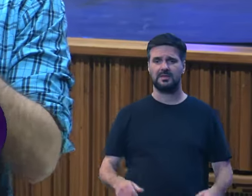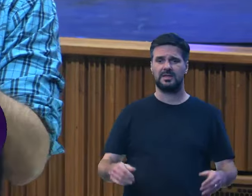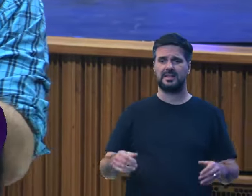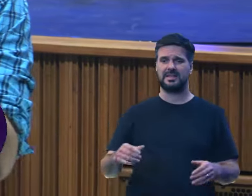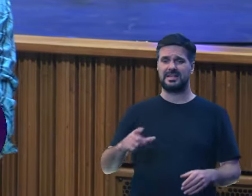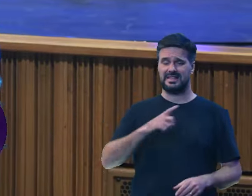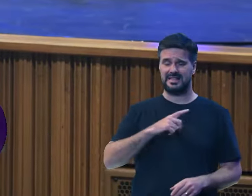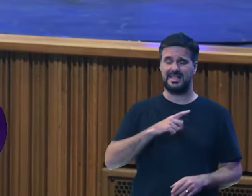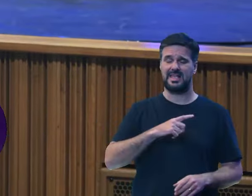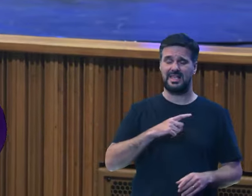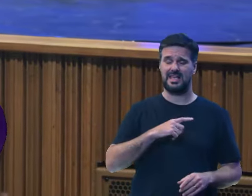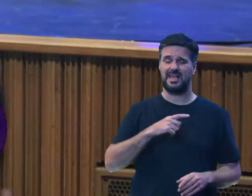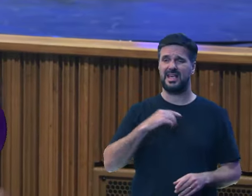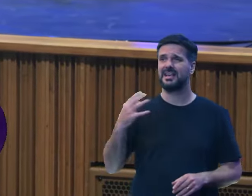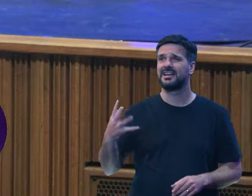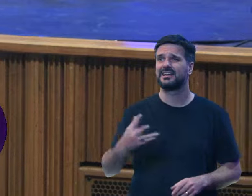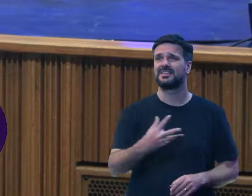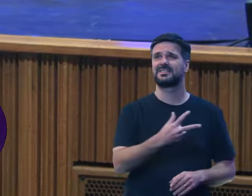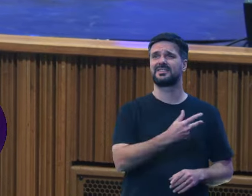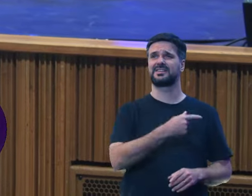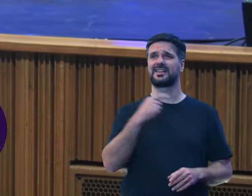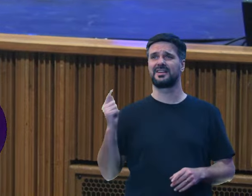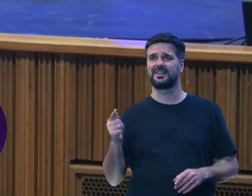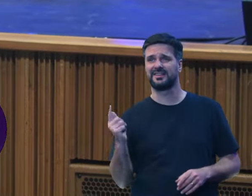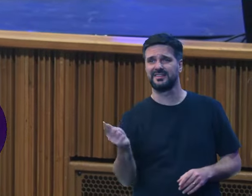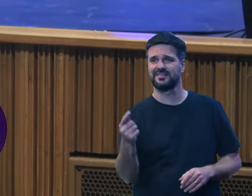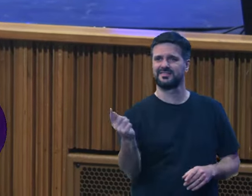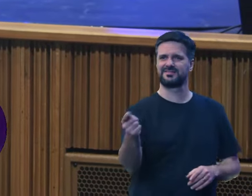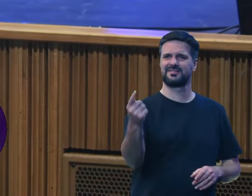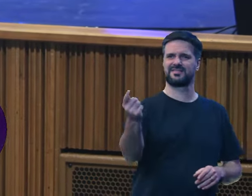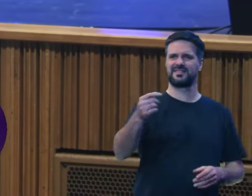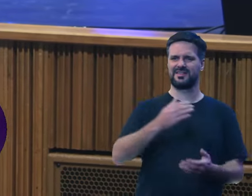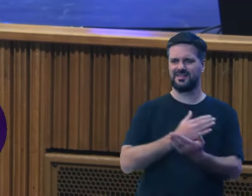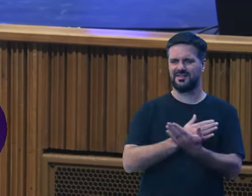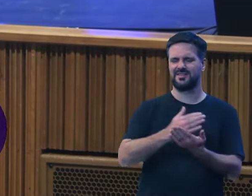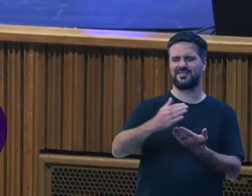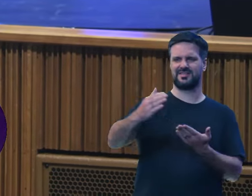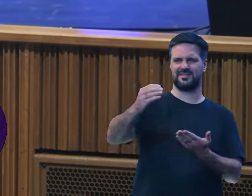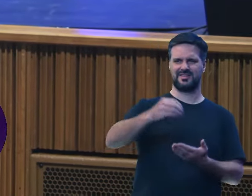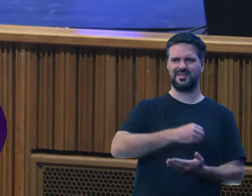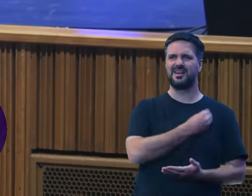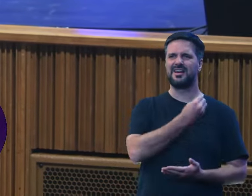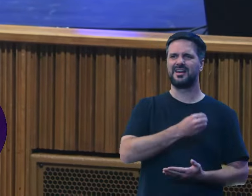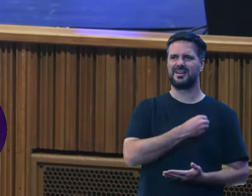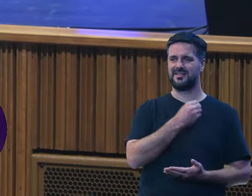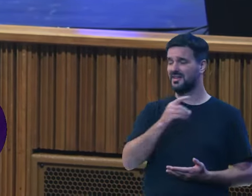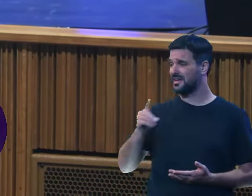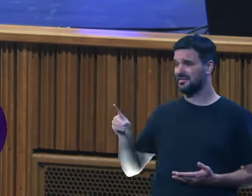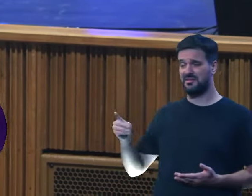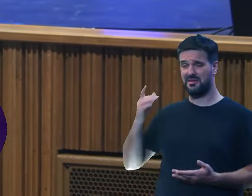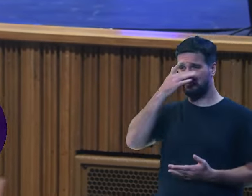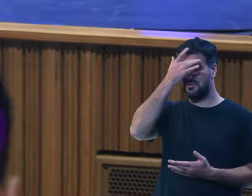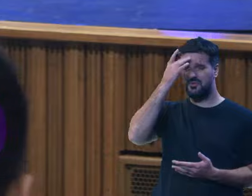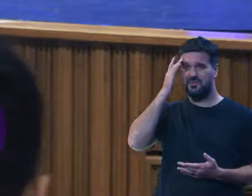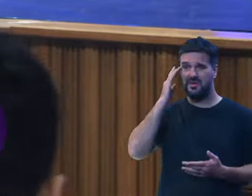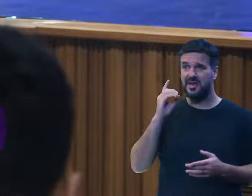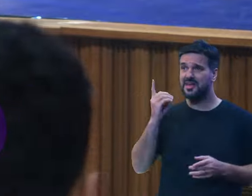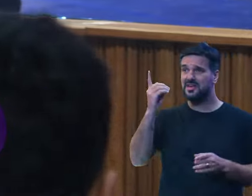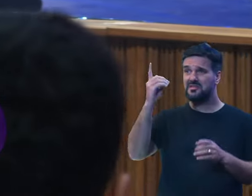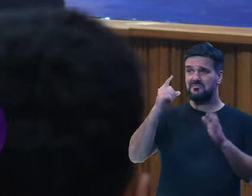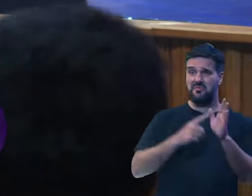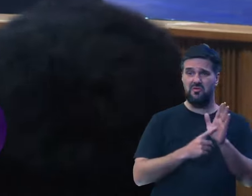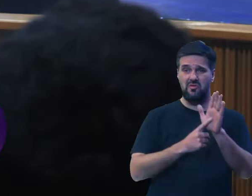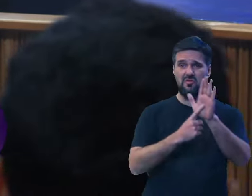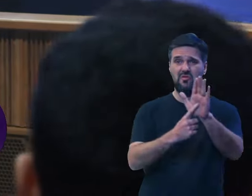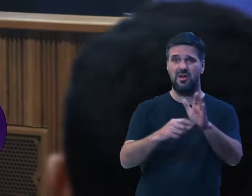Existe salvação acontecendo agora. A eternidade está começando na vida das pessoas. Deus está se manifestando aqui e está falando